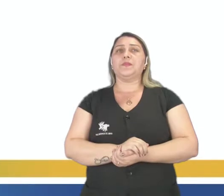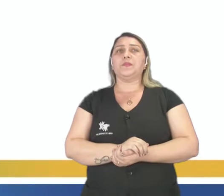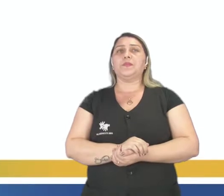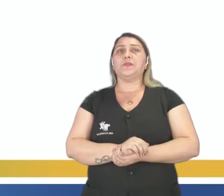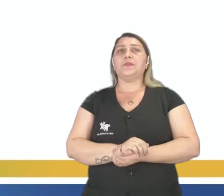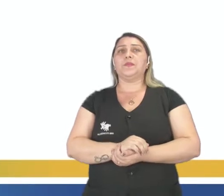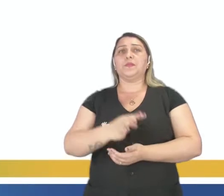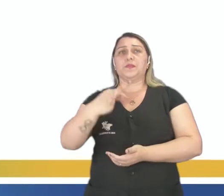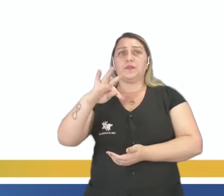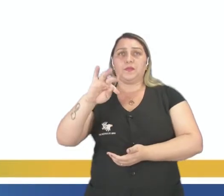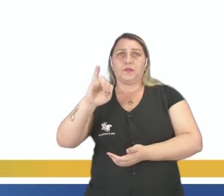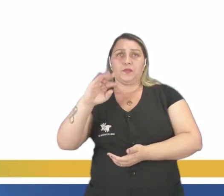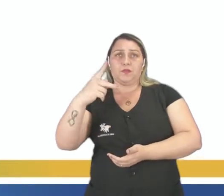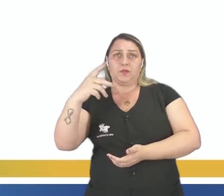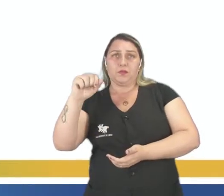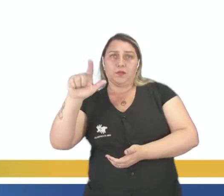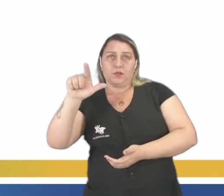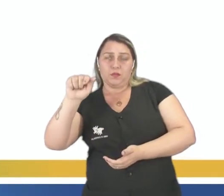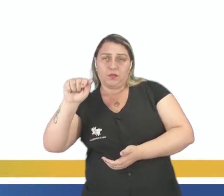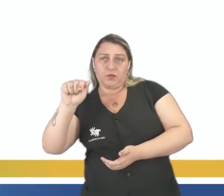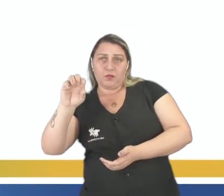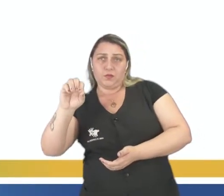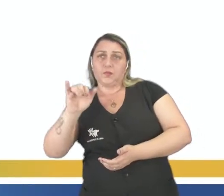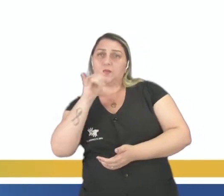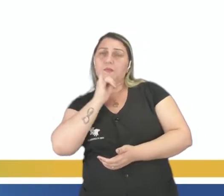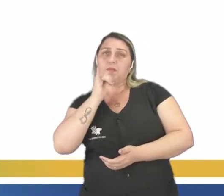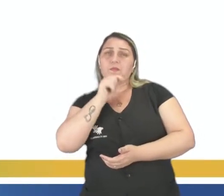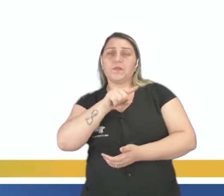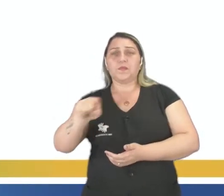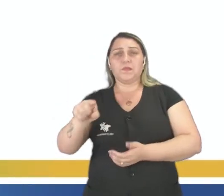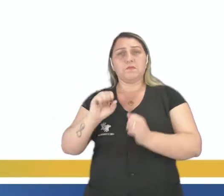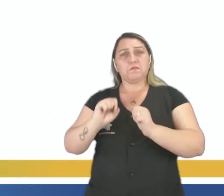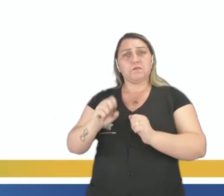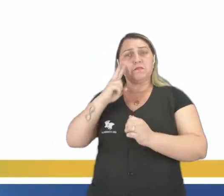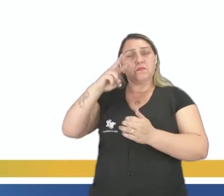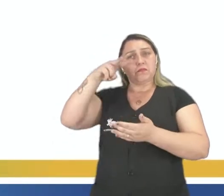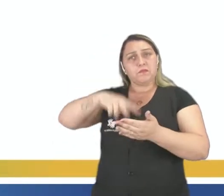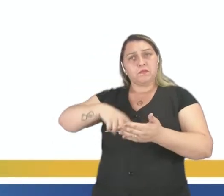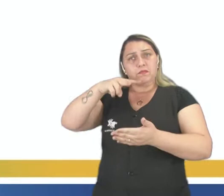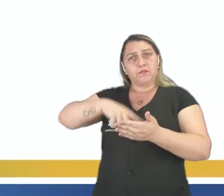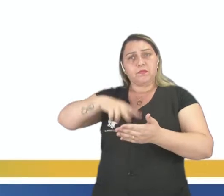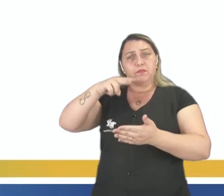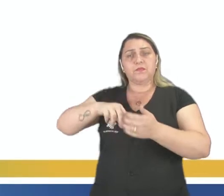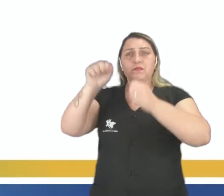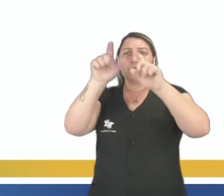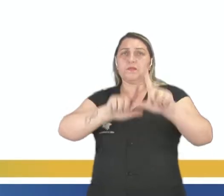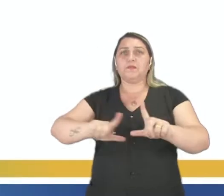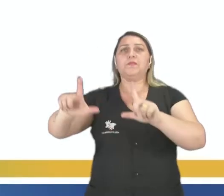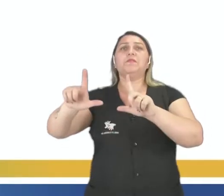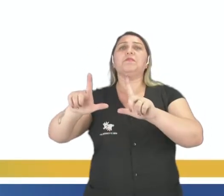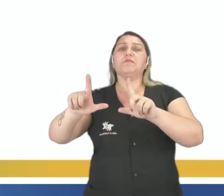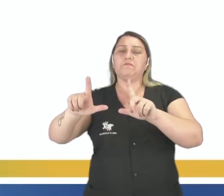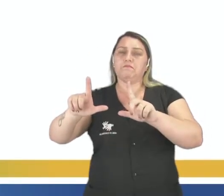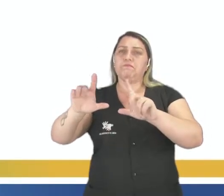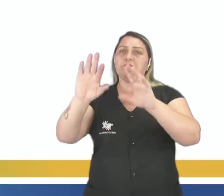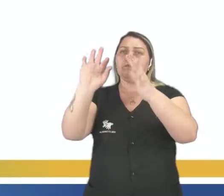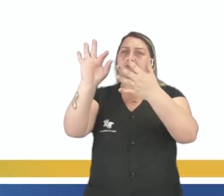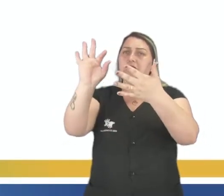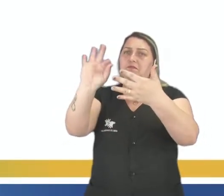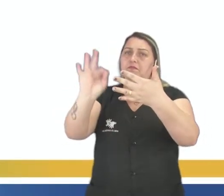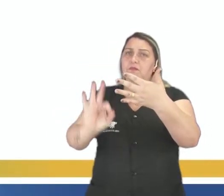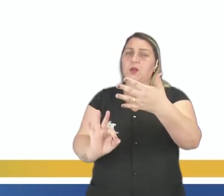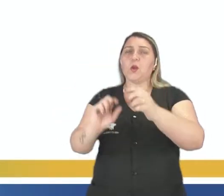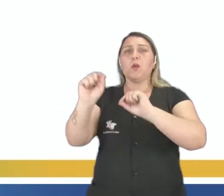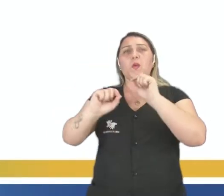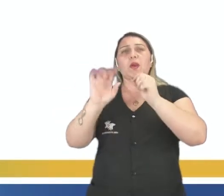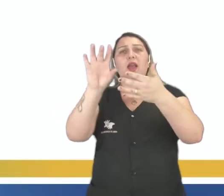gênero textual, significado e exemplos. Aí vocês, como podem acompanhar pelo slide, está bem especificado o